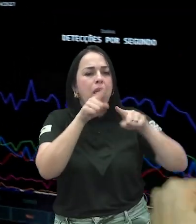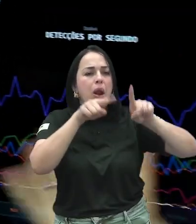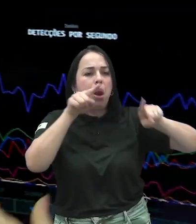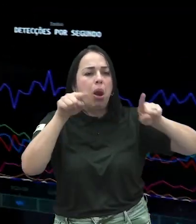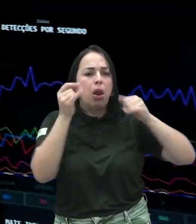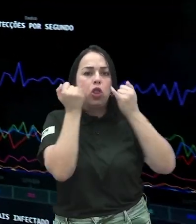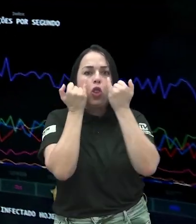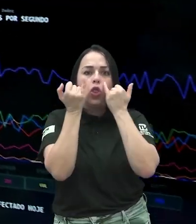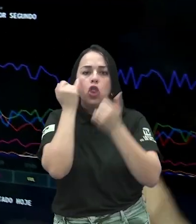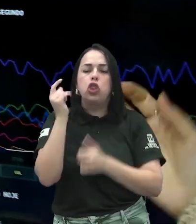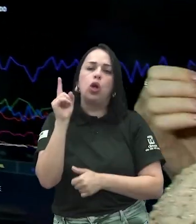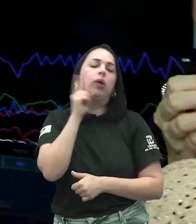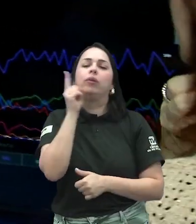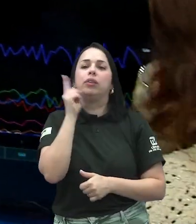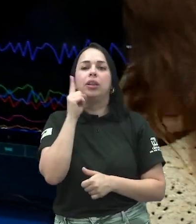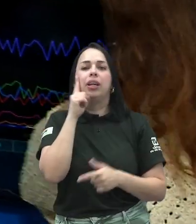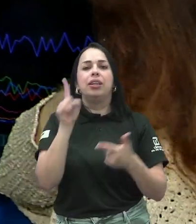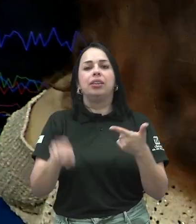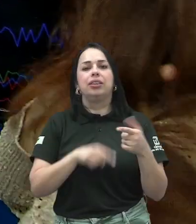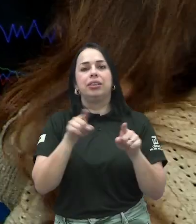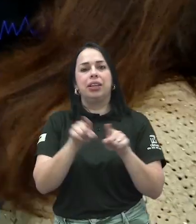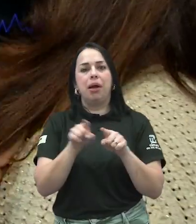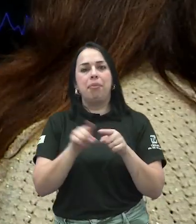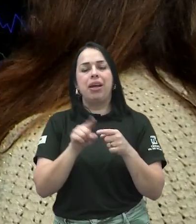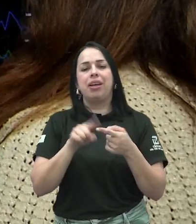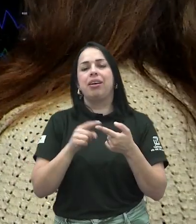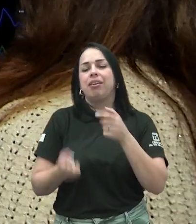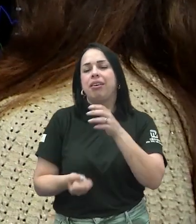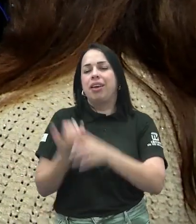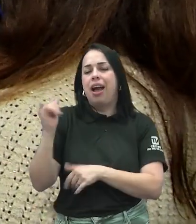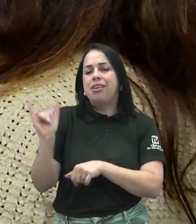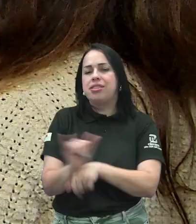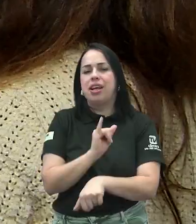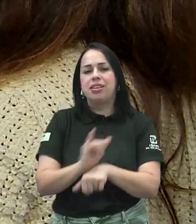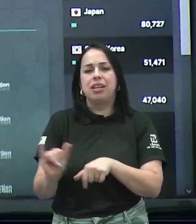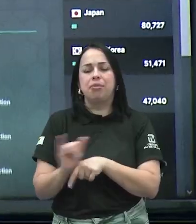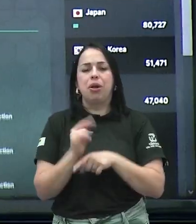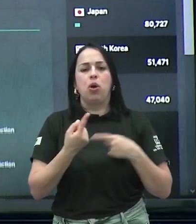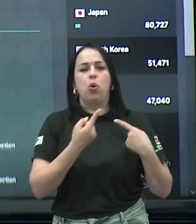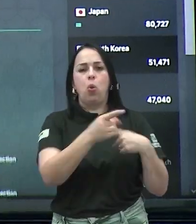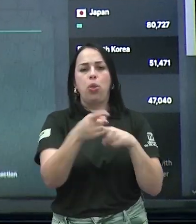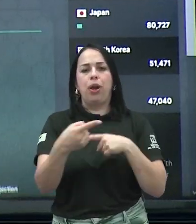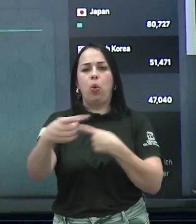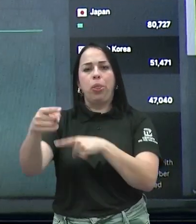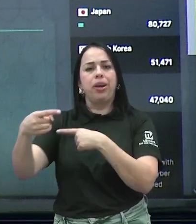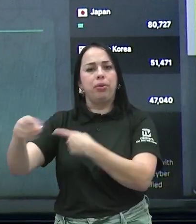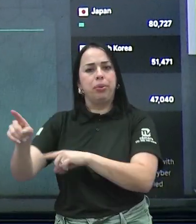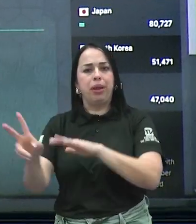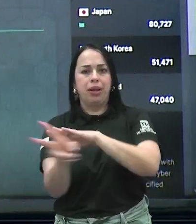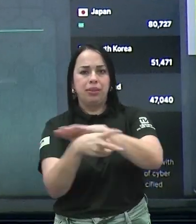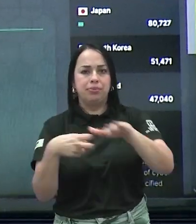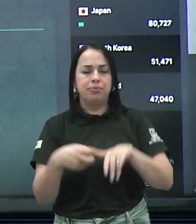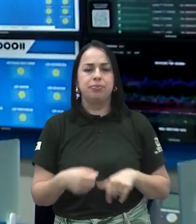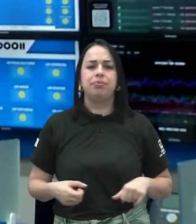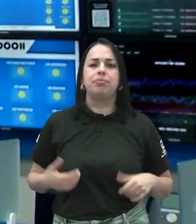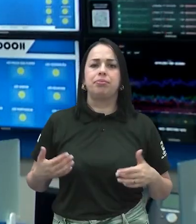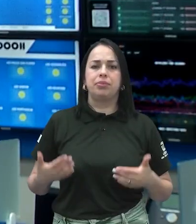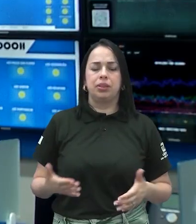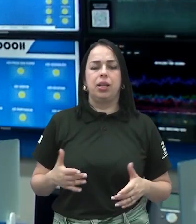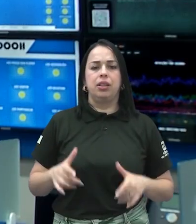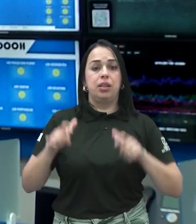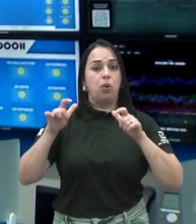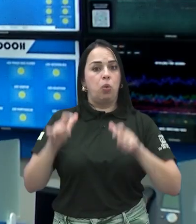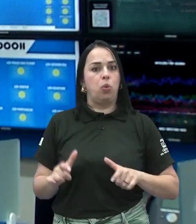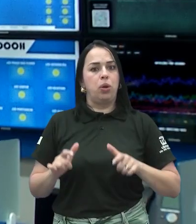acompanhamento desses dados é diário, assim como o desenvolvimento de soluções para combater novas ameaças. A gente tem